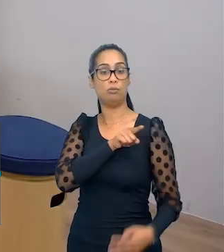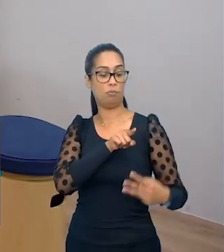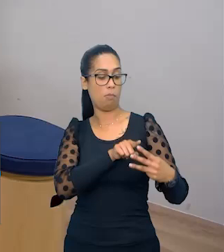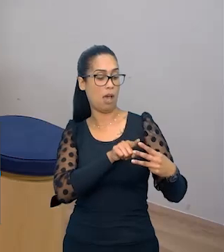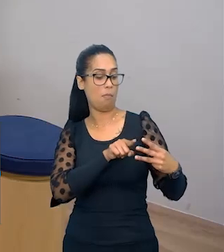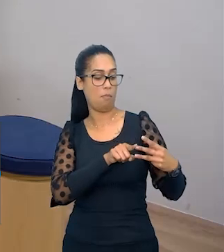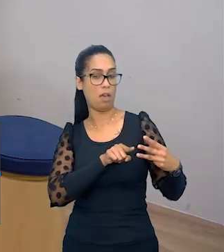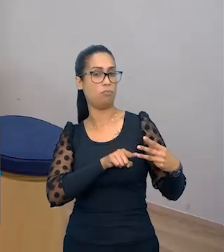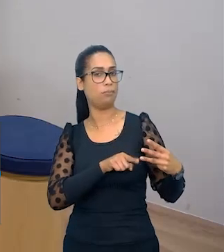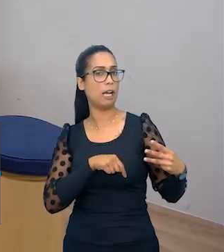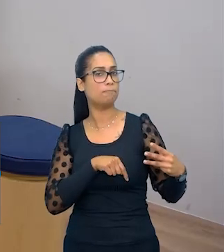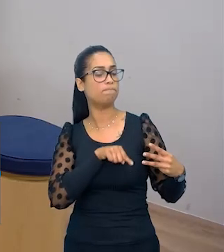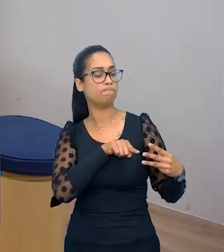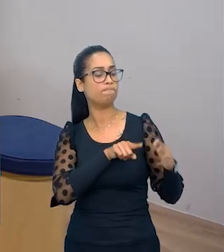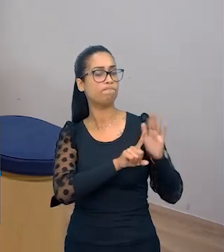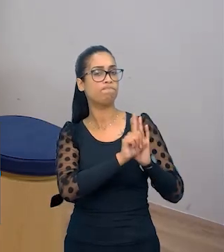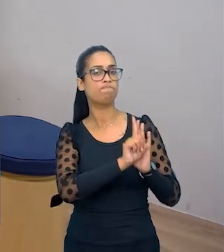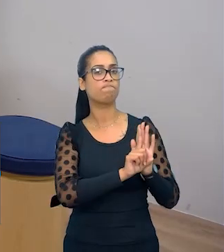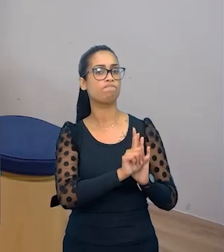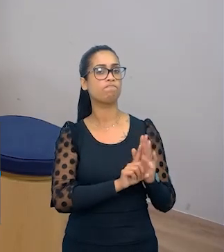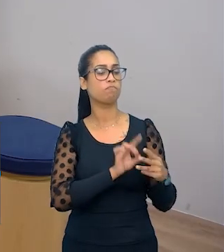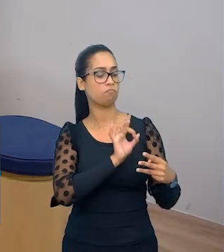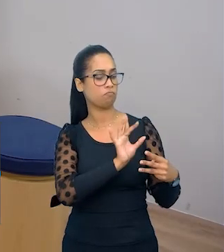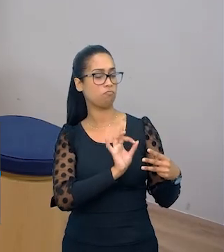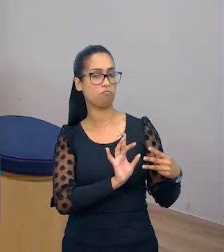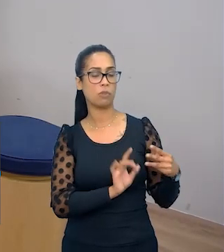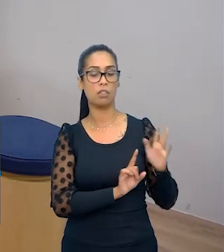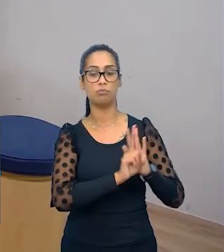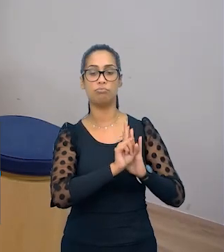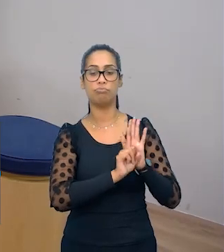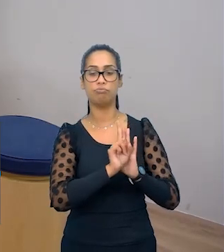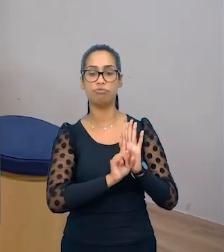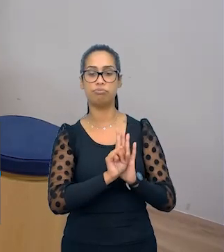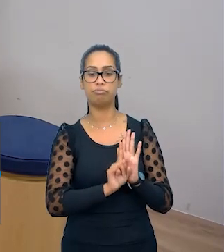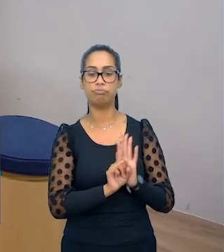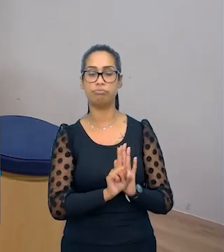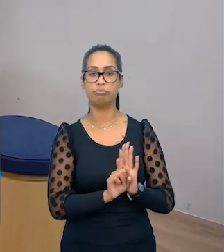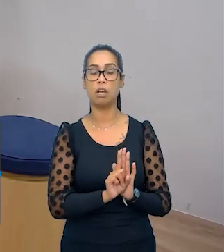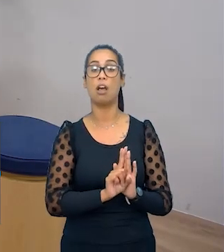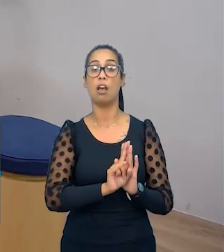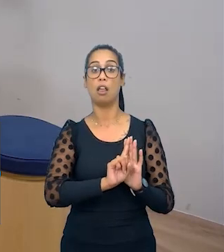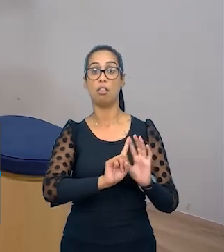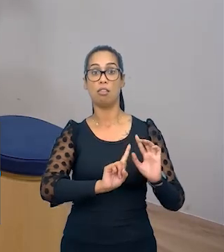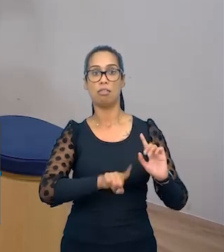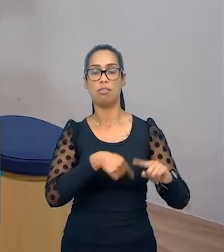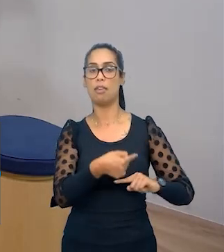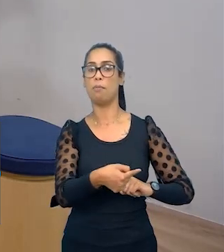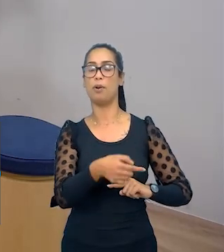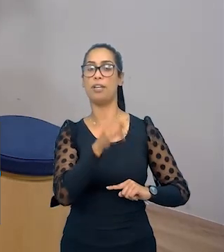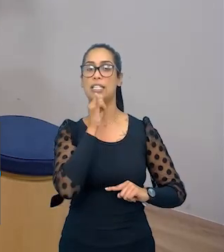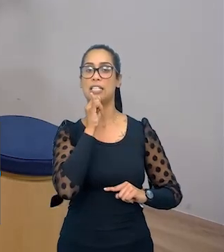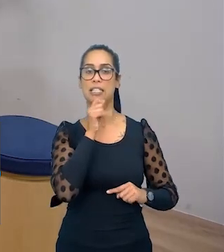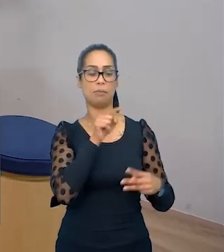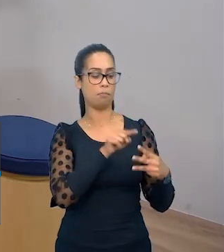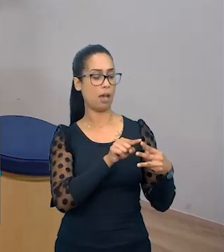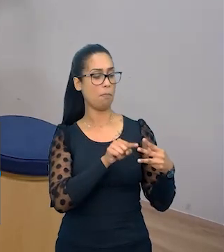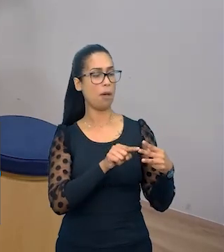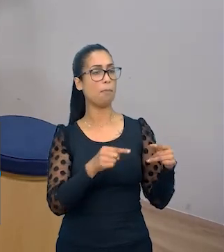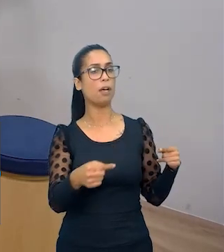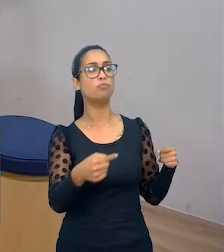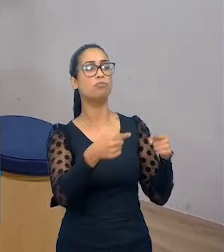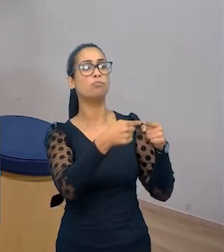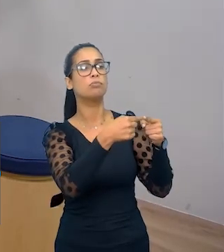3 dimensões e depois procurar fazer, por exemplo, uma junção, verificar como que isso vai